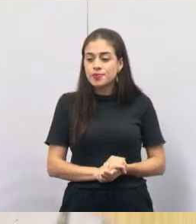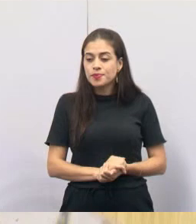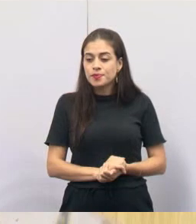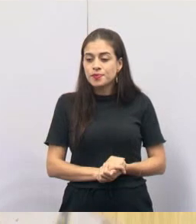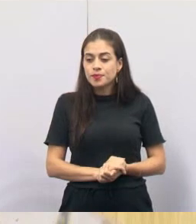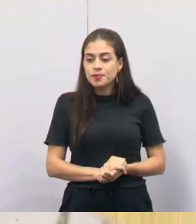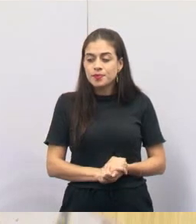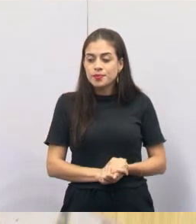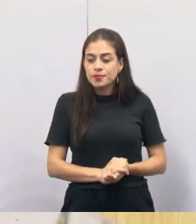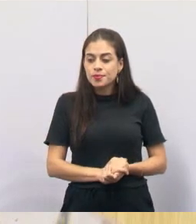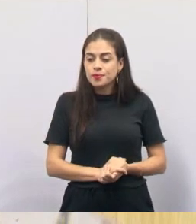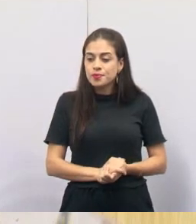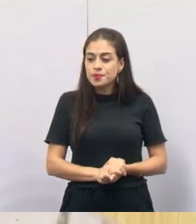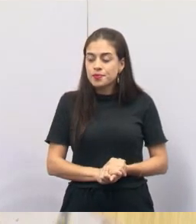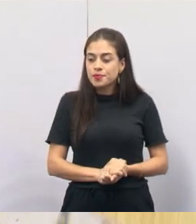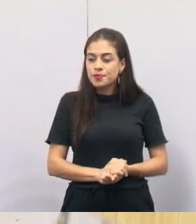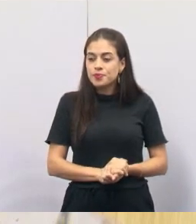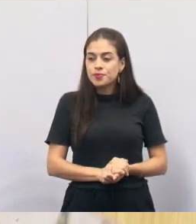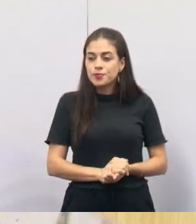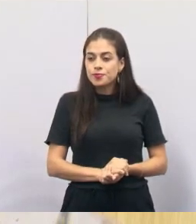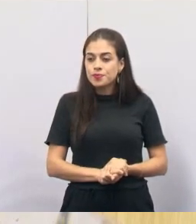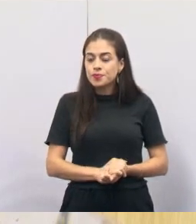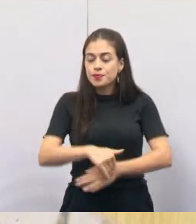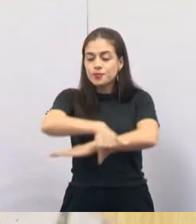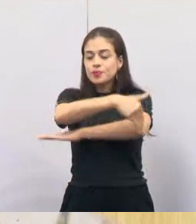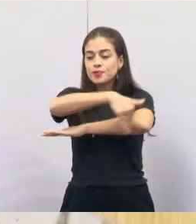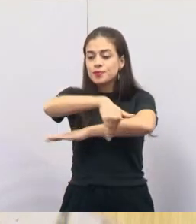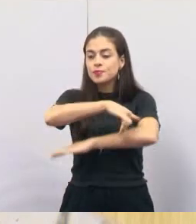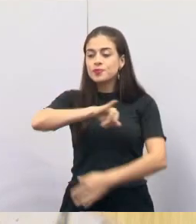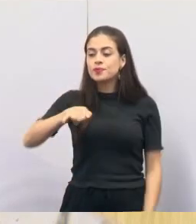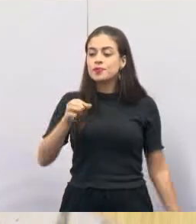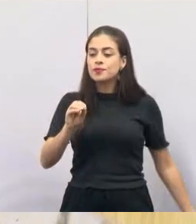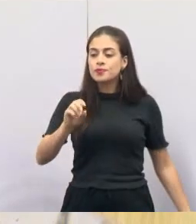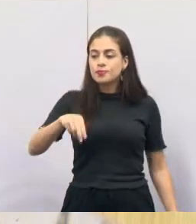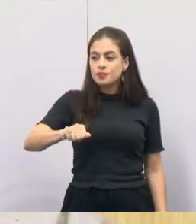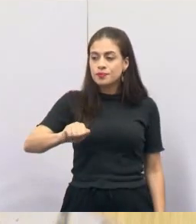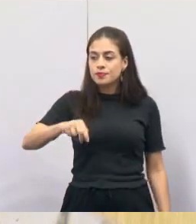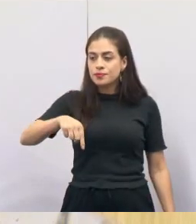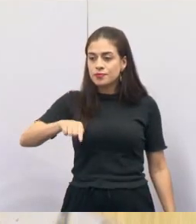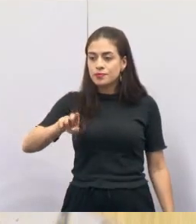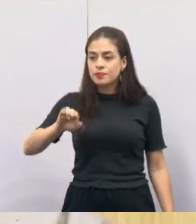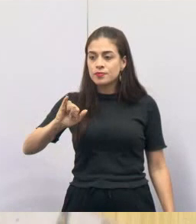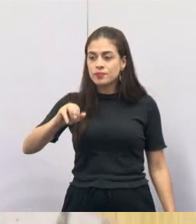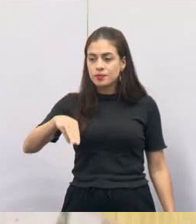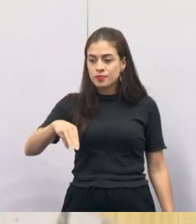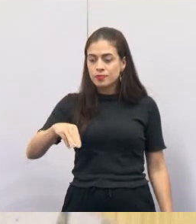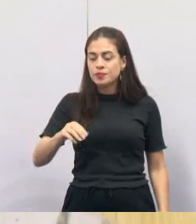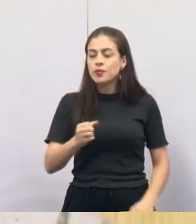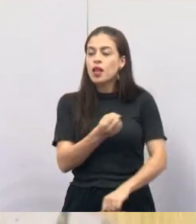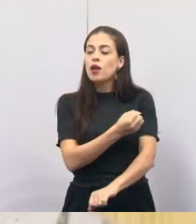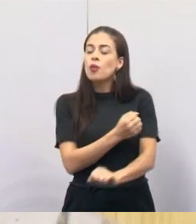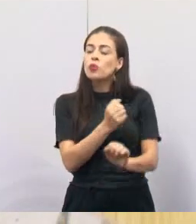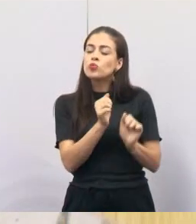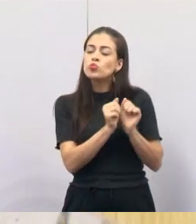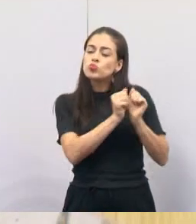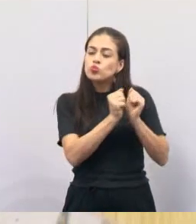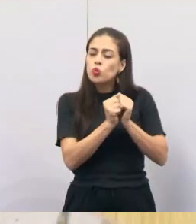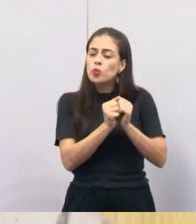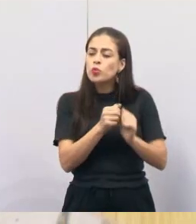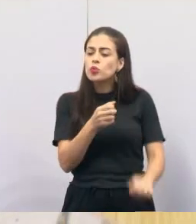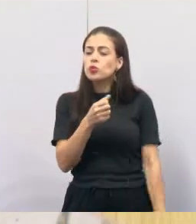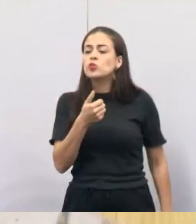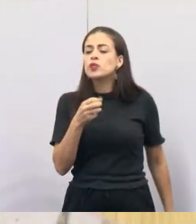se encontram sobre a fiação elétrica na rua Joaquim Batalha, ao lado do número 335, no Meia